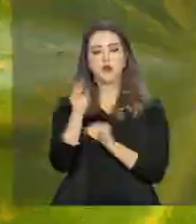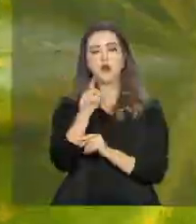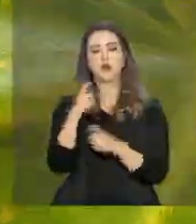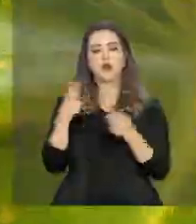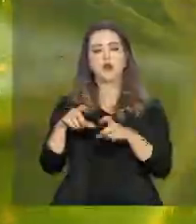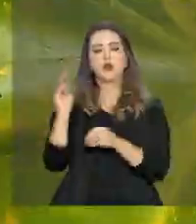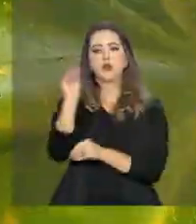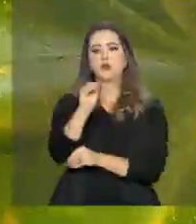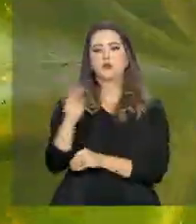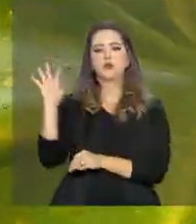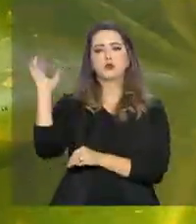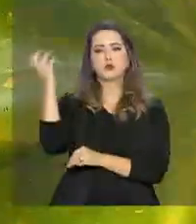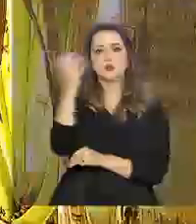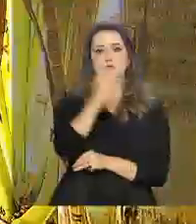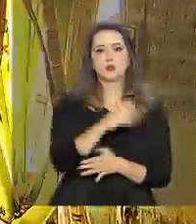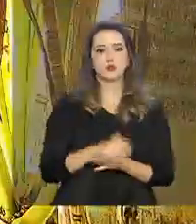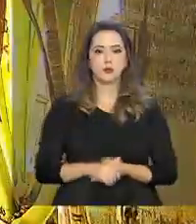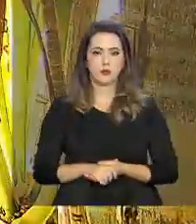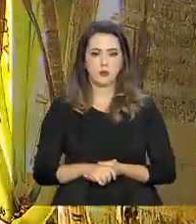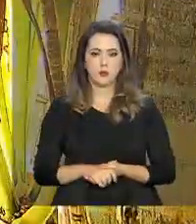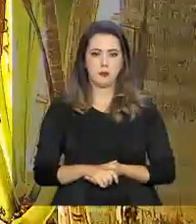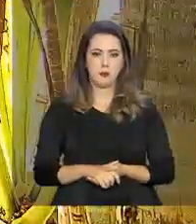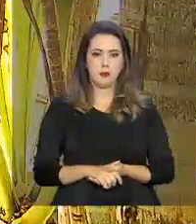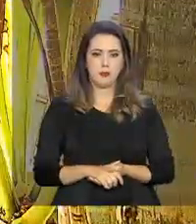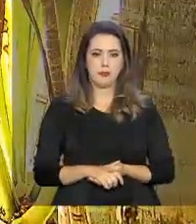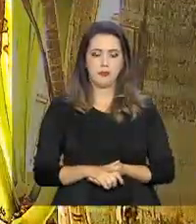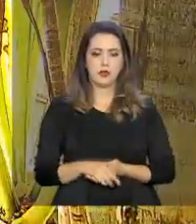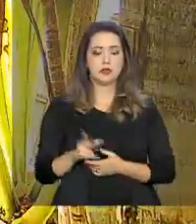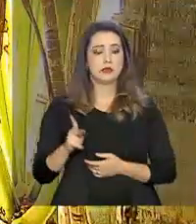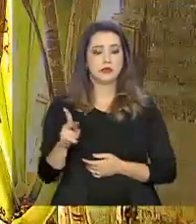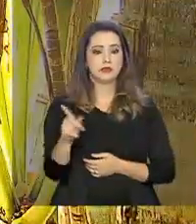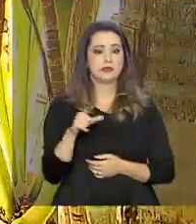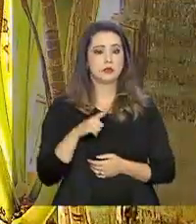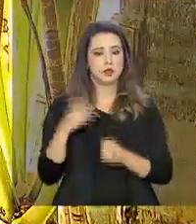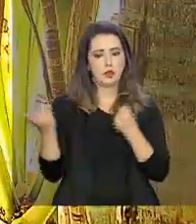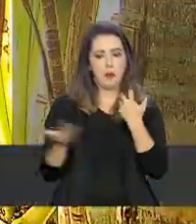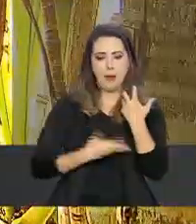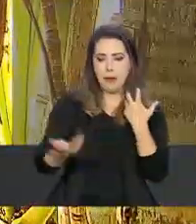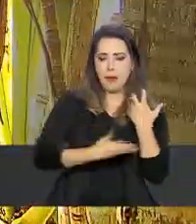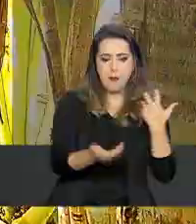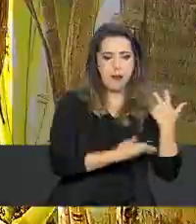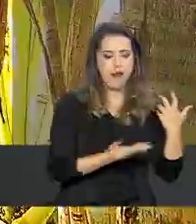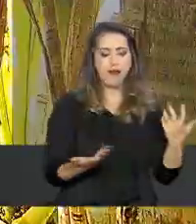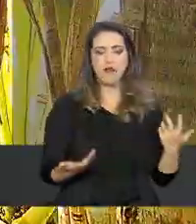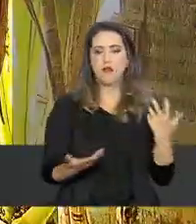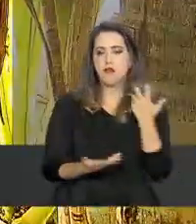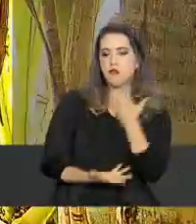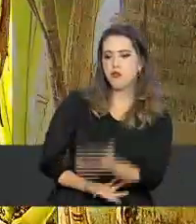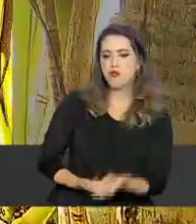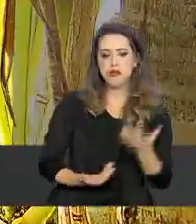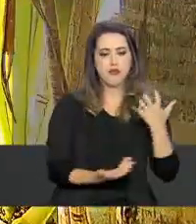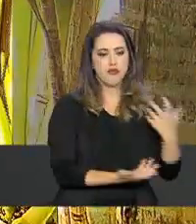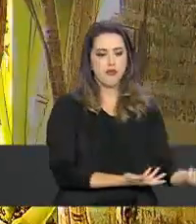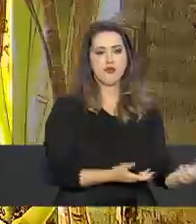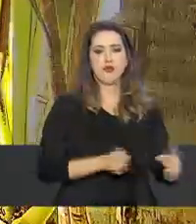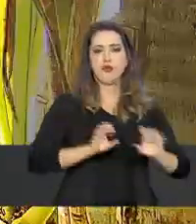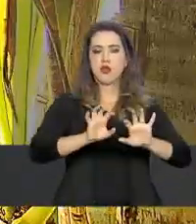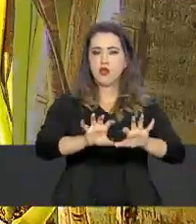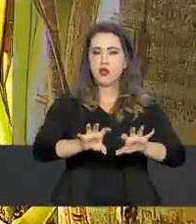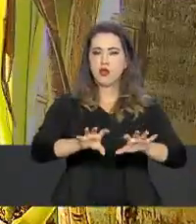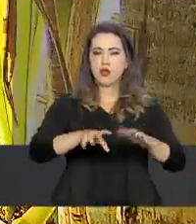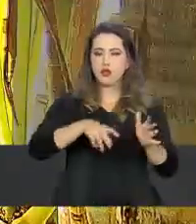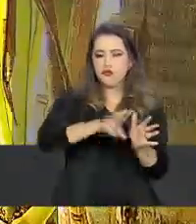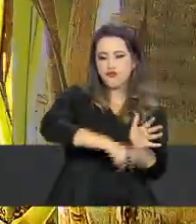do patrimônio natural toda vez que a gente retira a mata para permitir o cultivo é